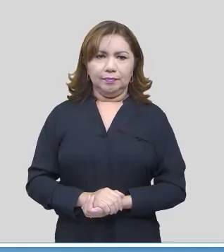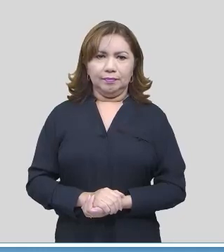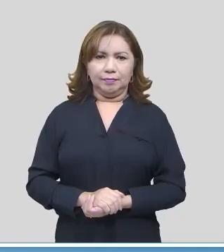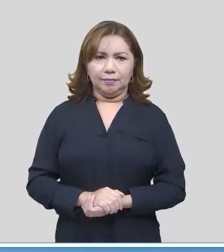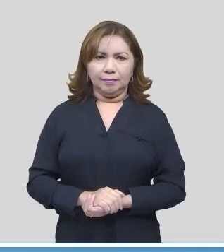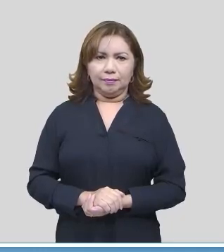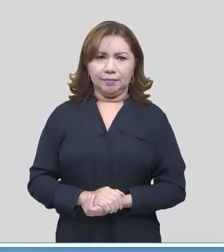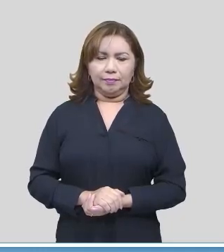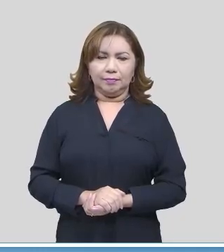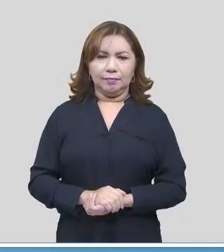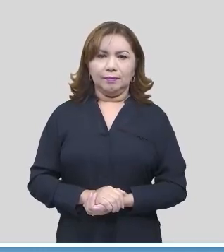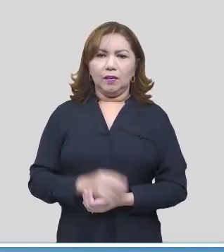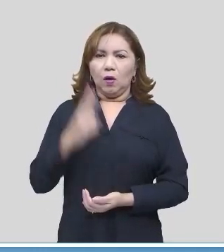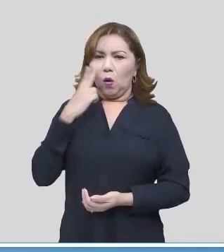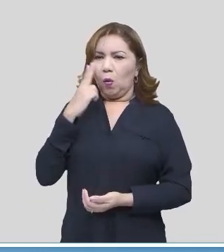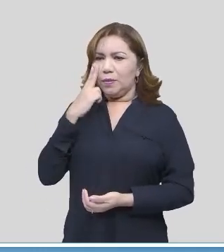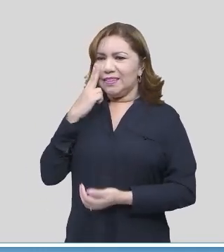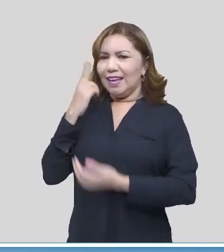Veja,